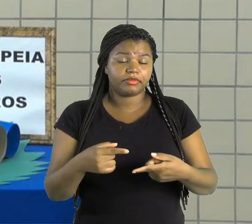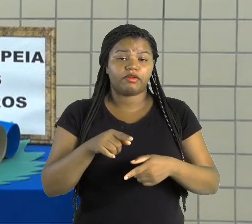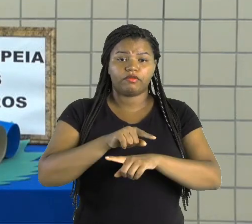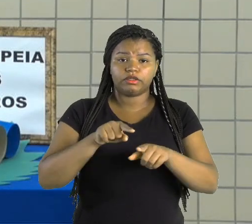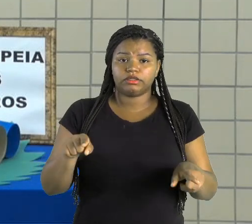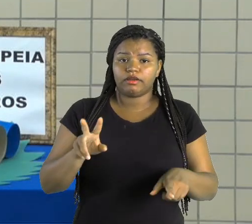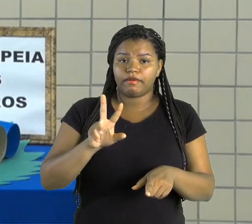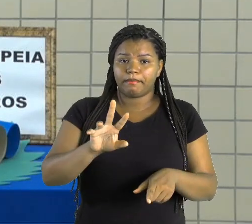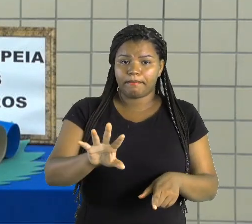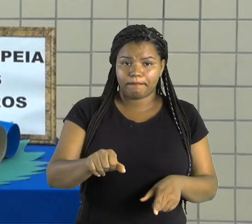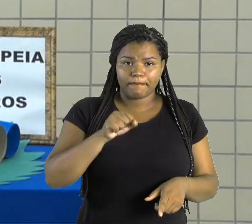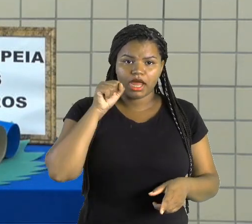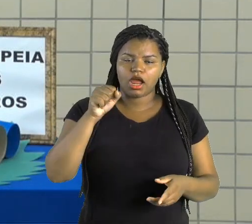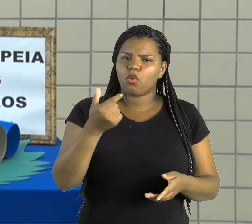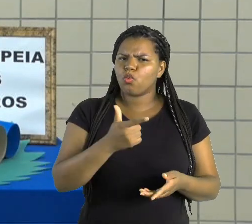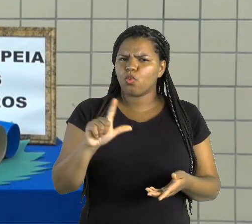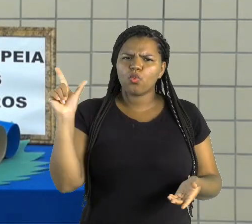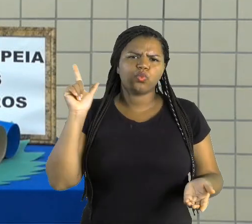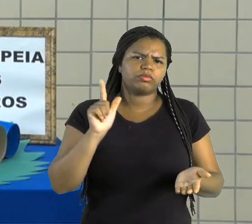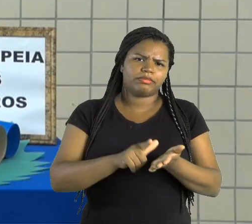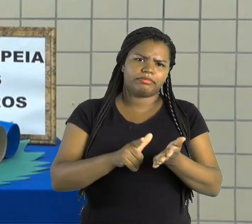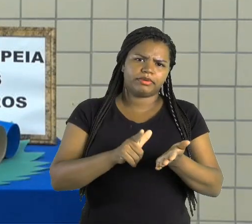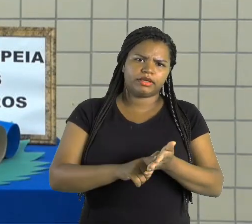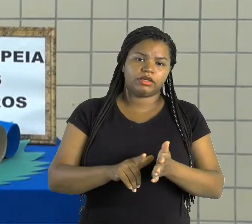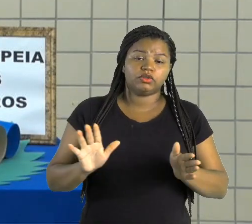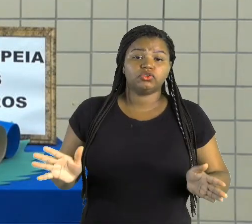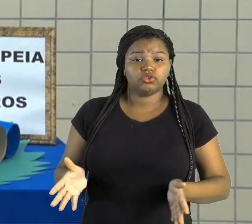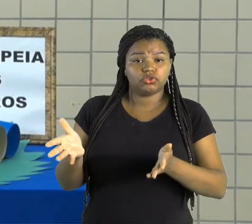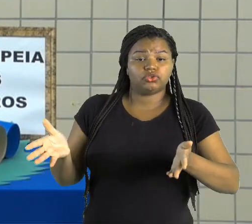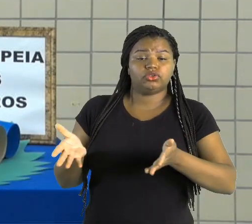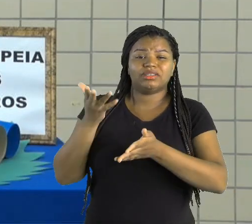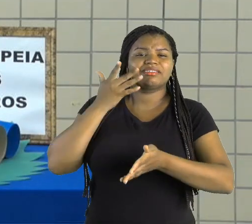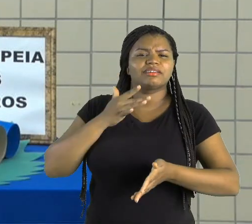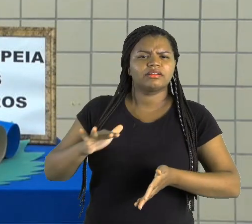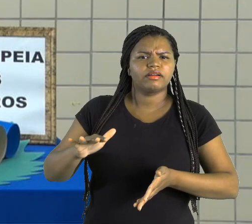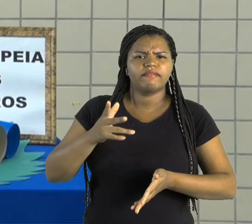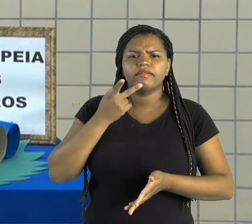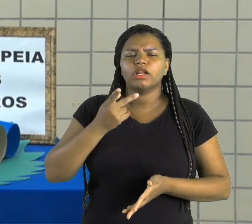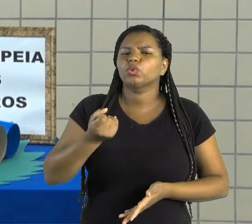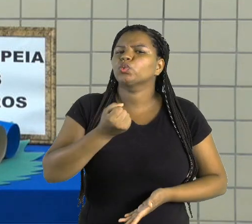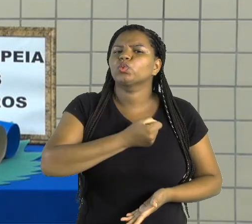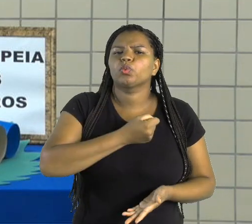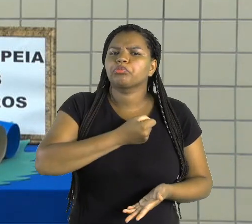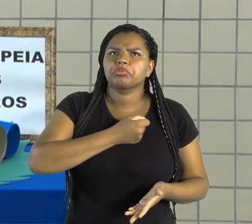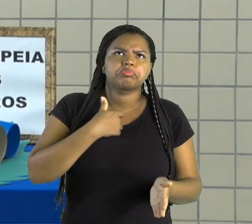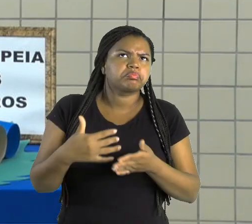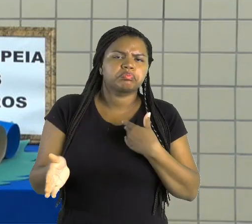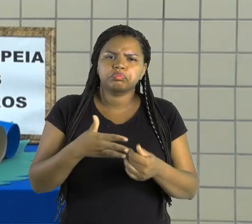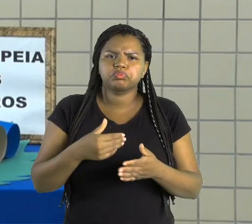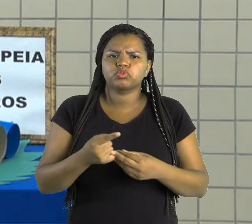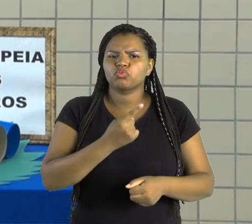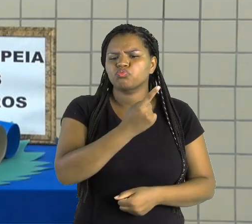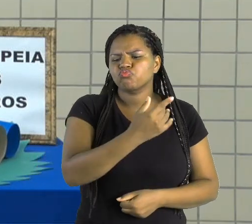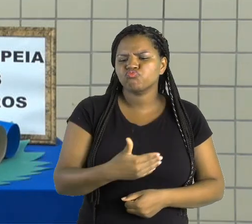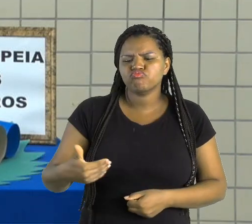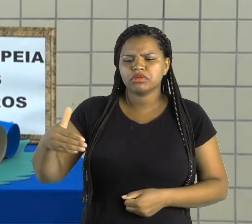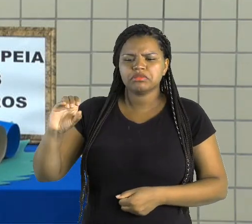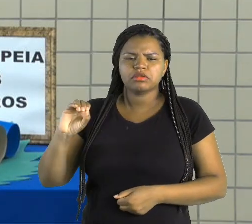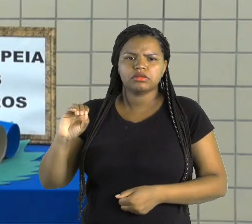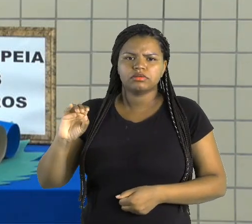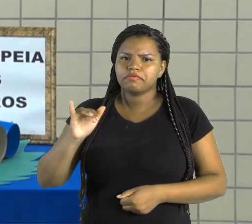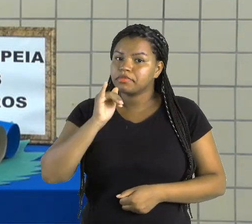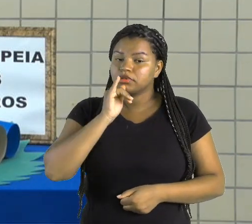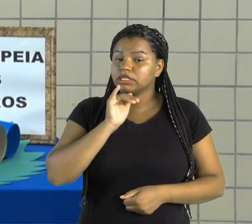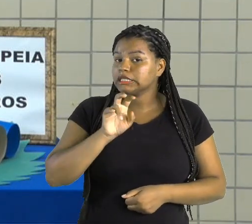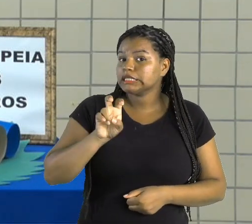pegar outra folha e instigar a sua criança a falar um número qualquer, de 1 a 10, por exemplo,